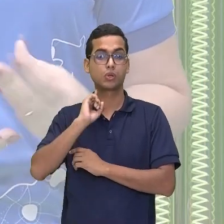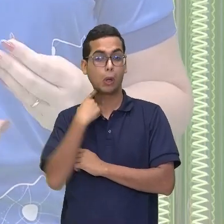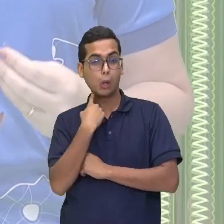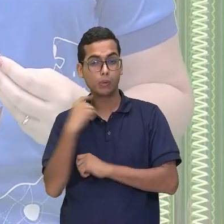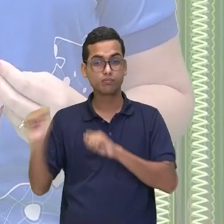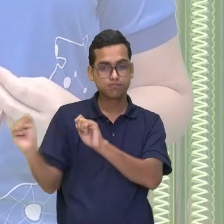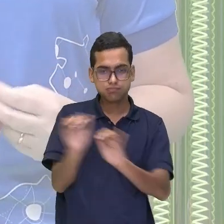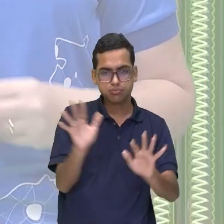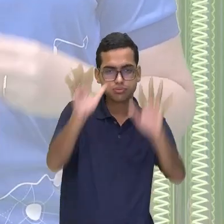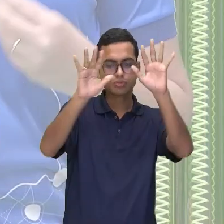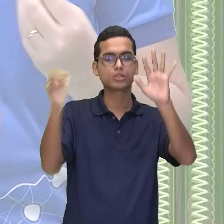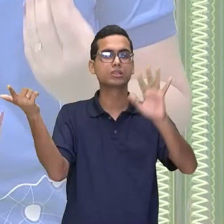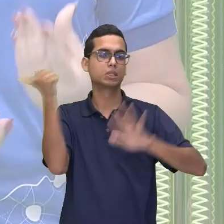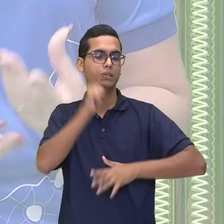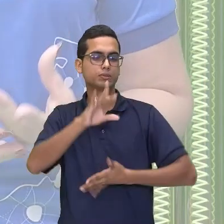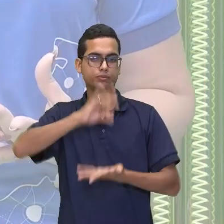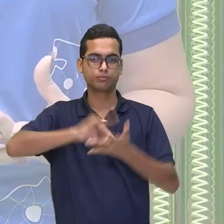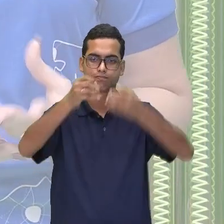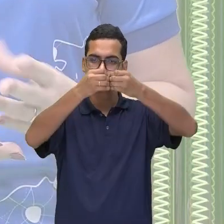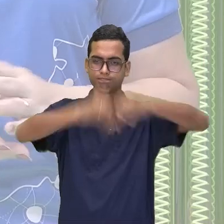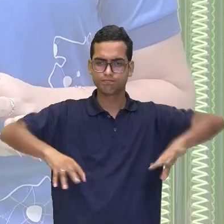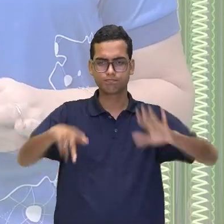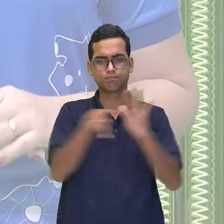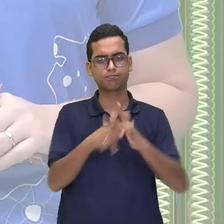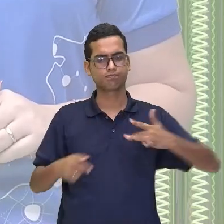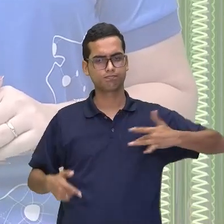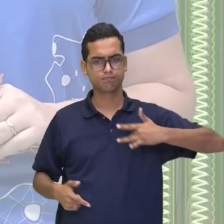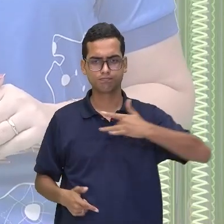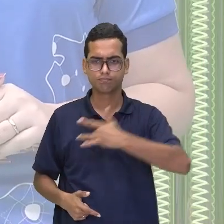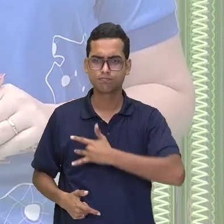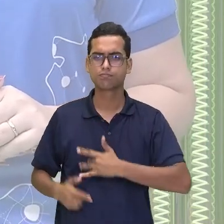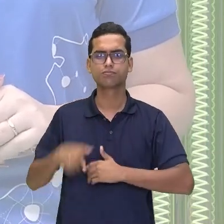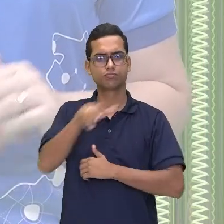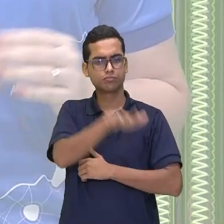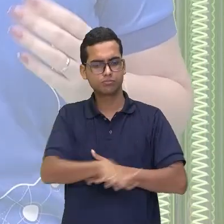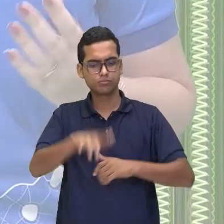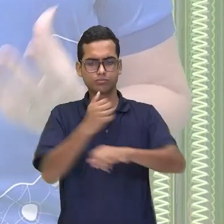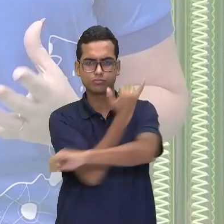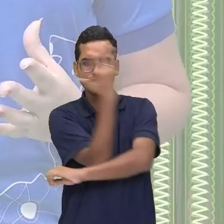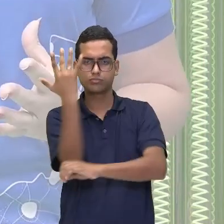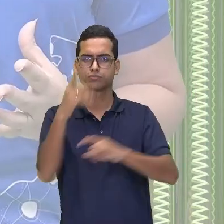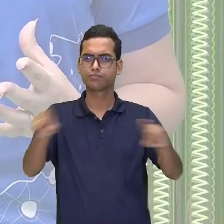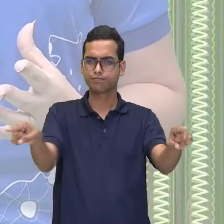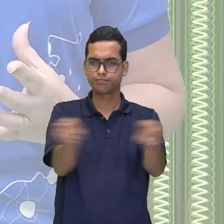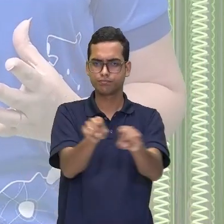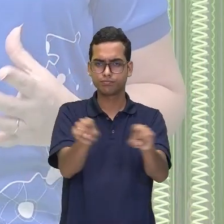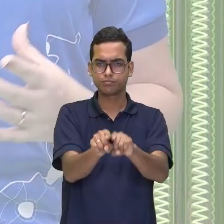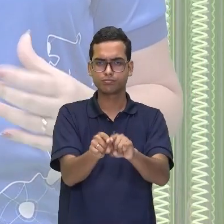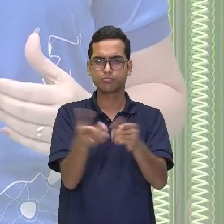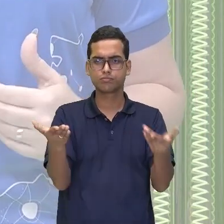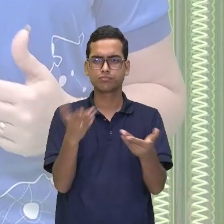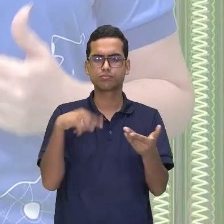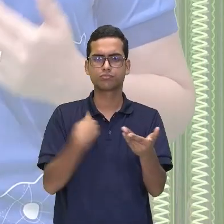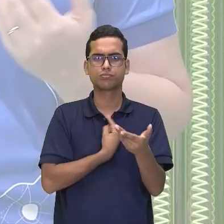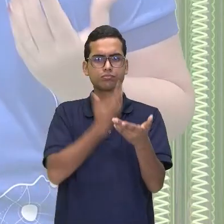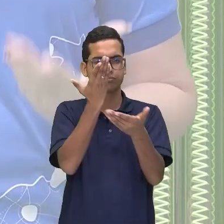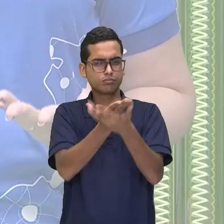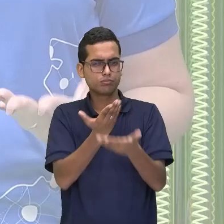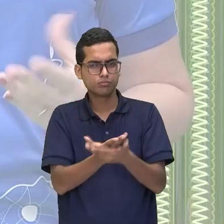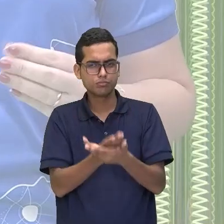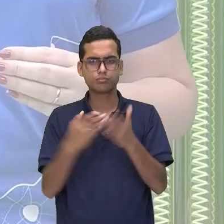poluente, tá? Que pode trazer prejuízos aí para o meio ambiente. E é sobre isso que a gente vai falar, né? Será que